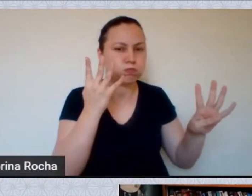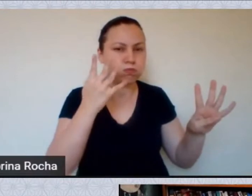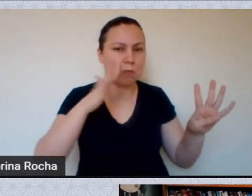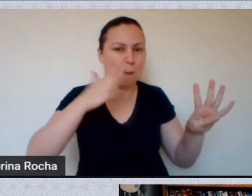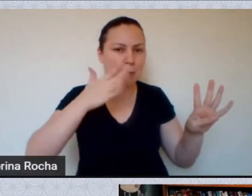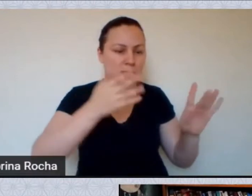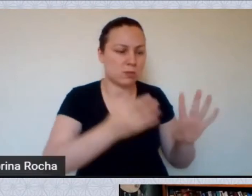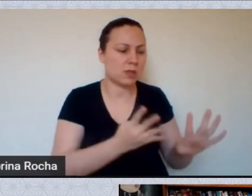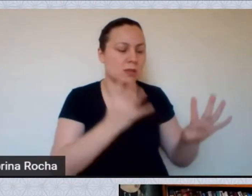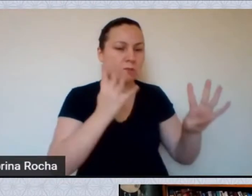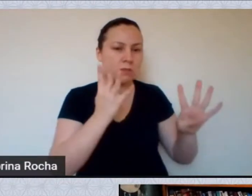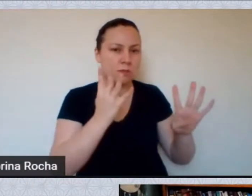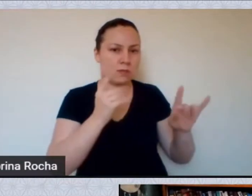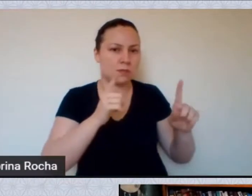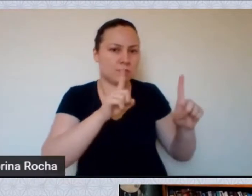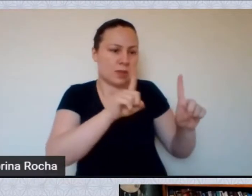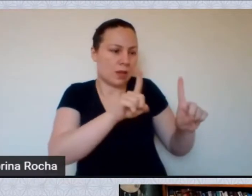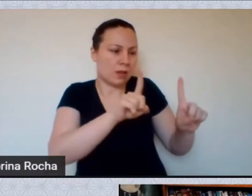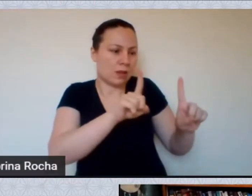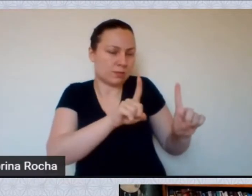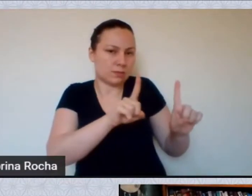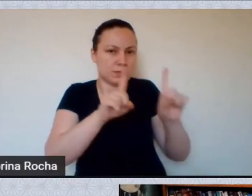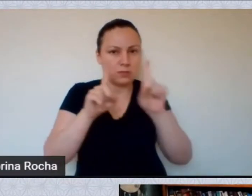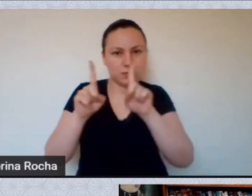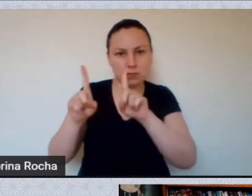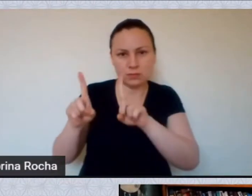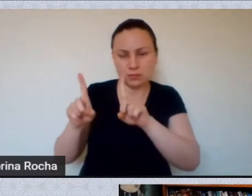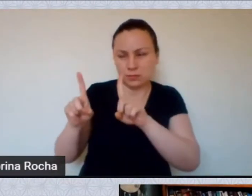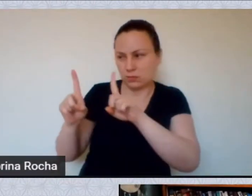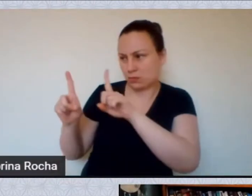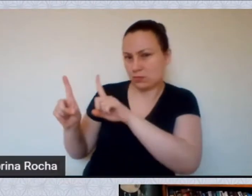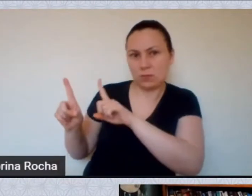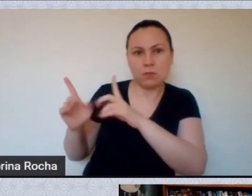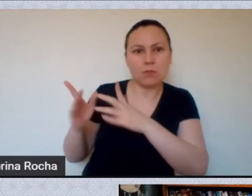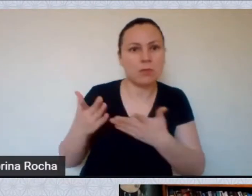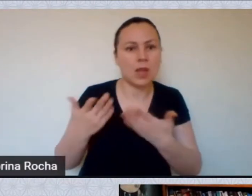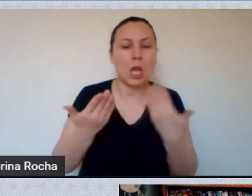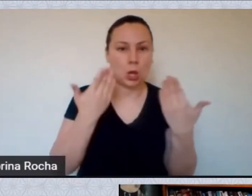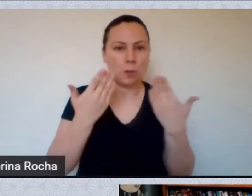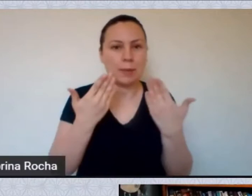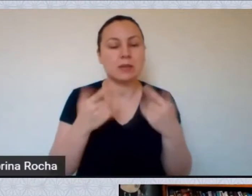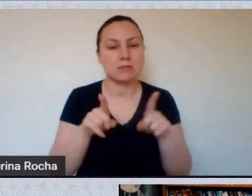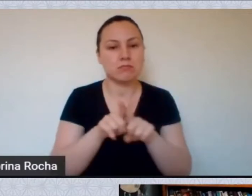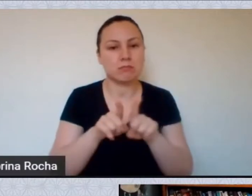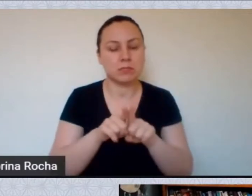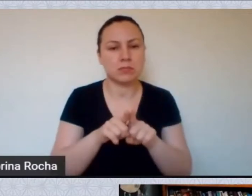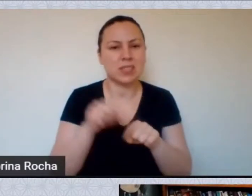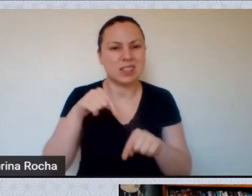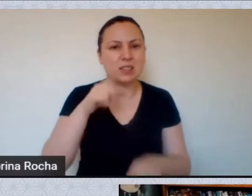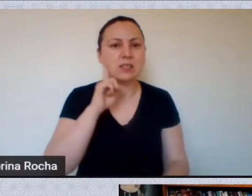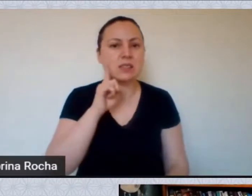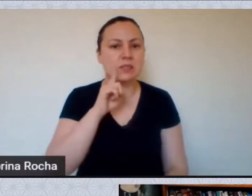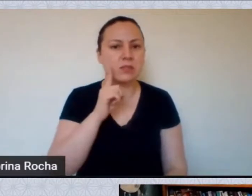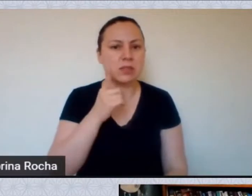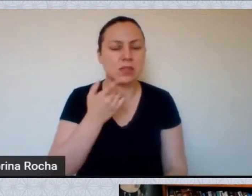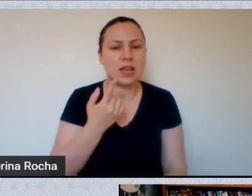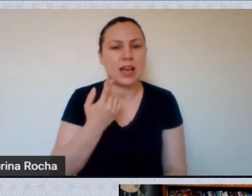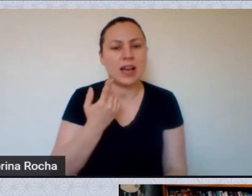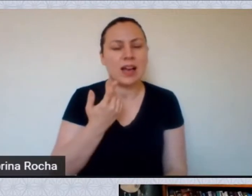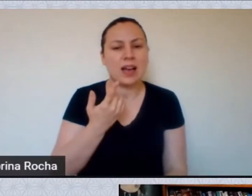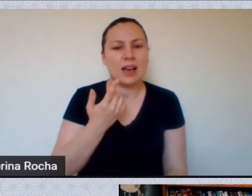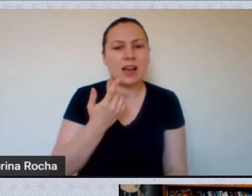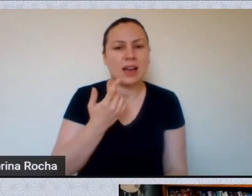distanciamento social nas cidades. E tem uma comparação interessante que se fez aqui nos Estados Unidos entre